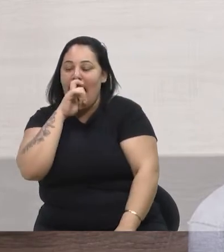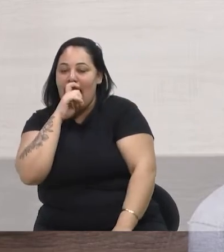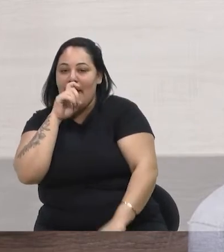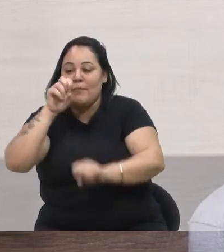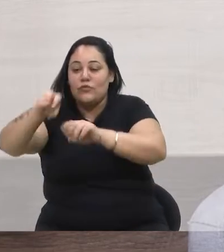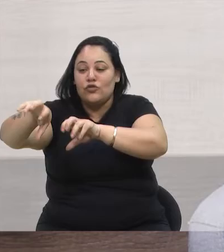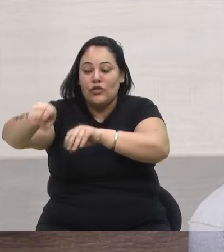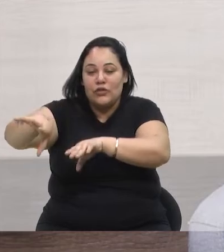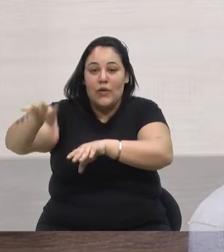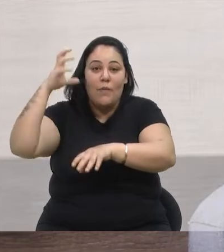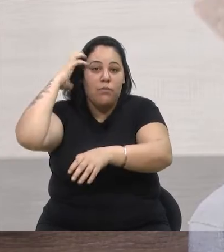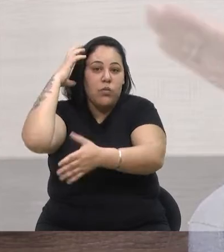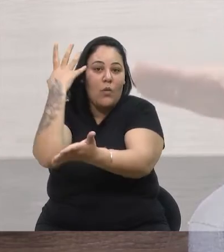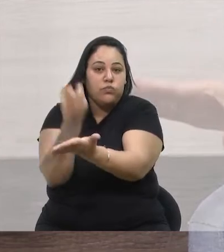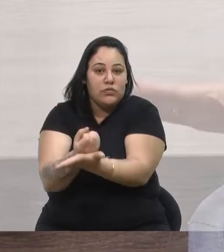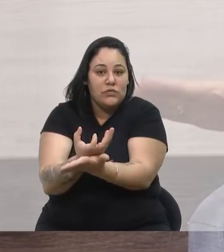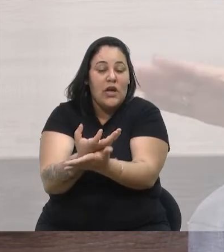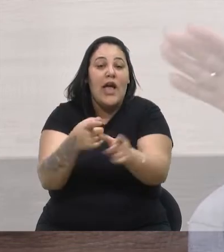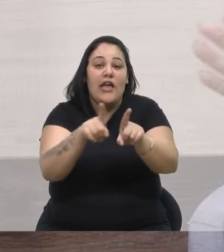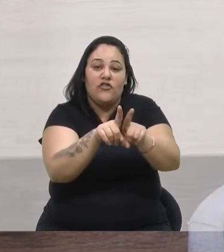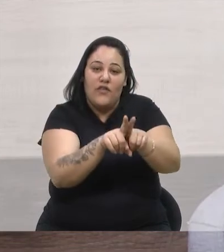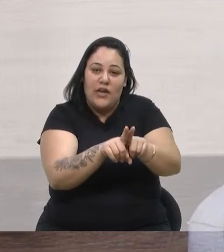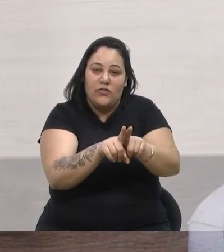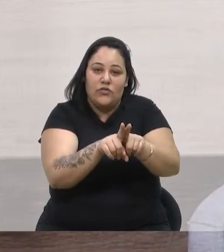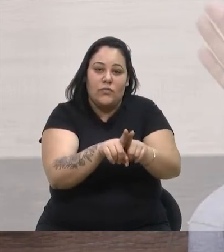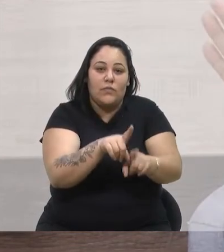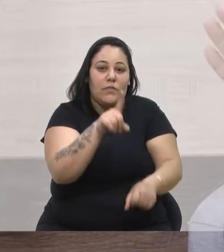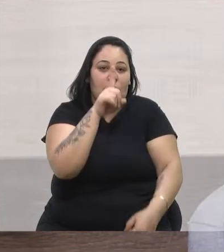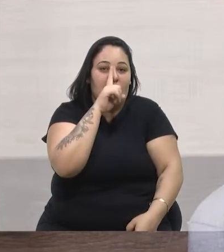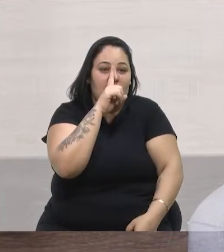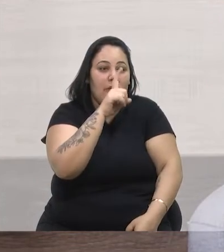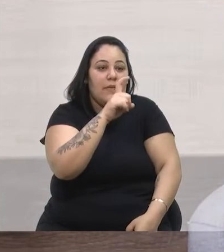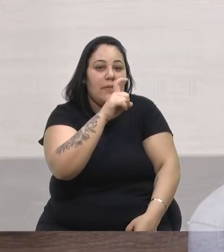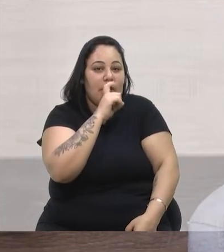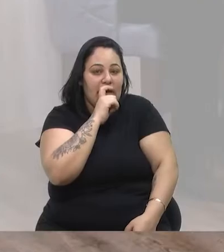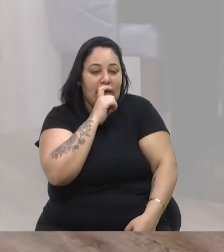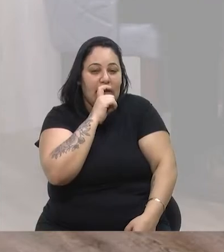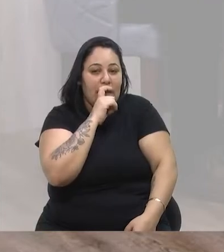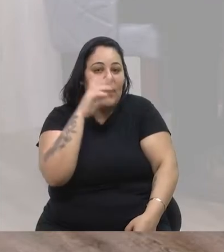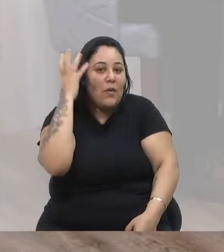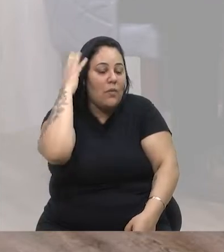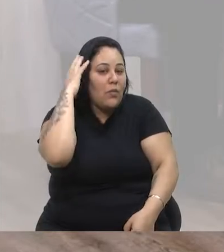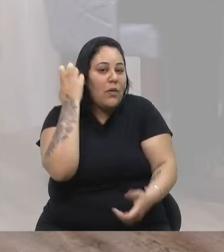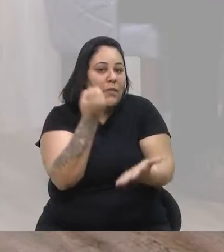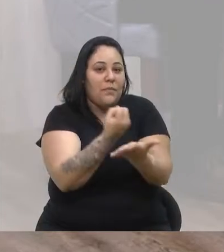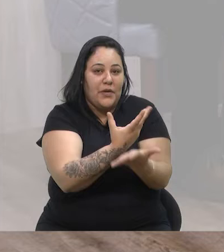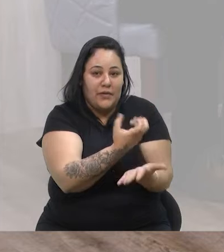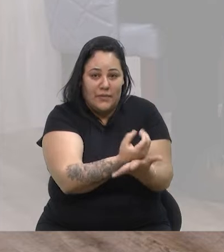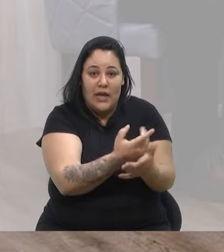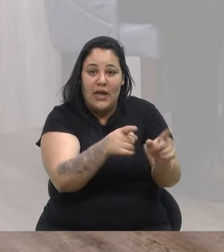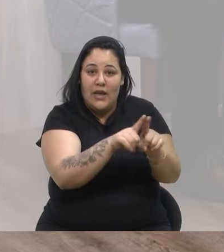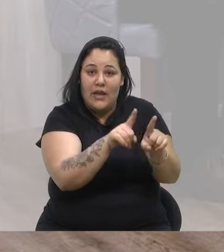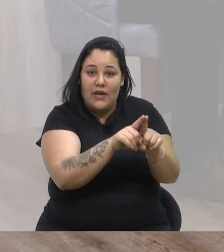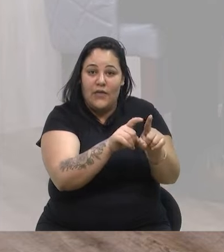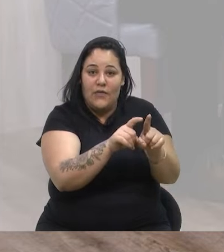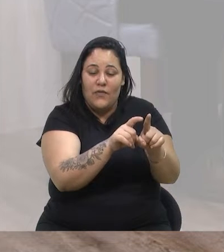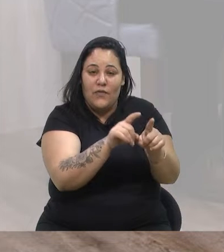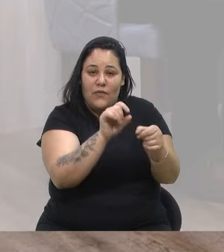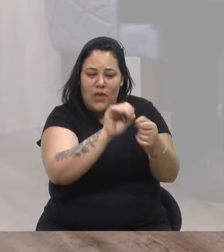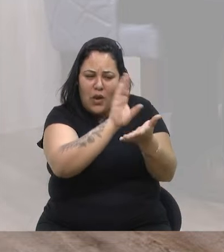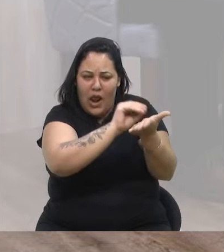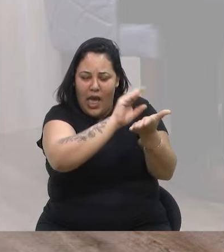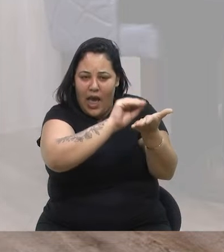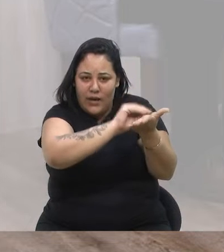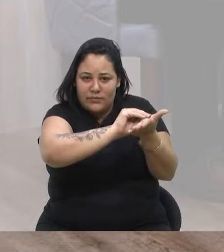área para pais, e podcasts para educadores, que são diferentes. Para os pais, eu gravei áudios